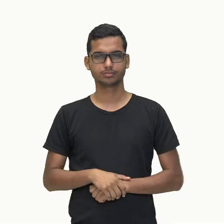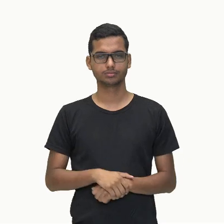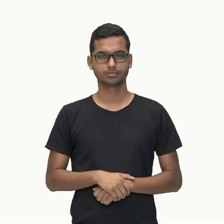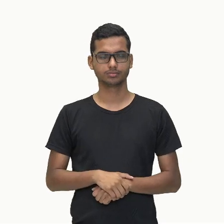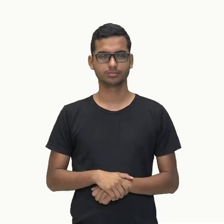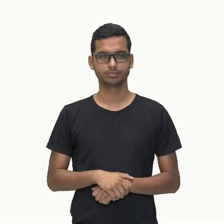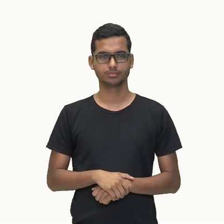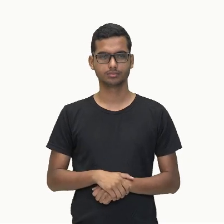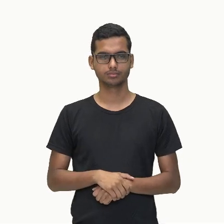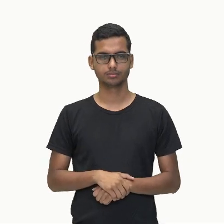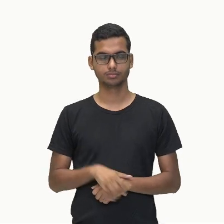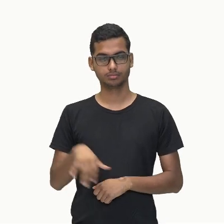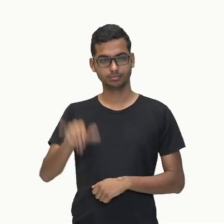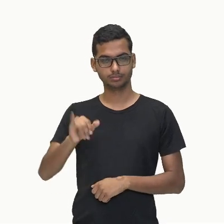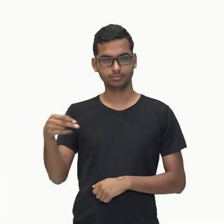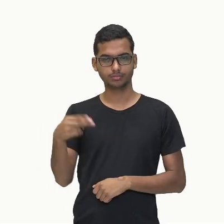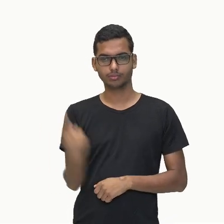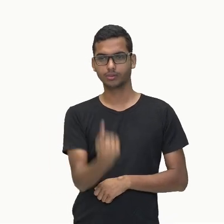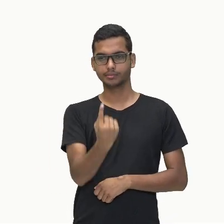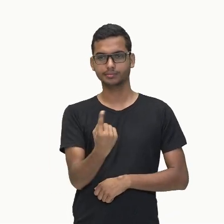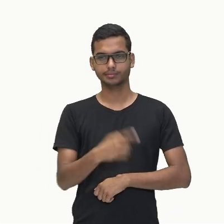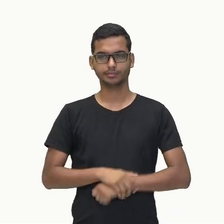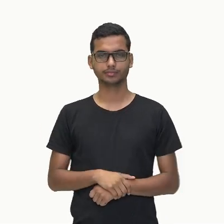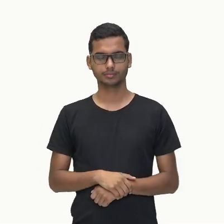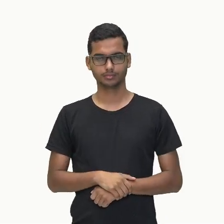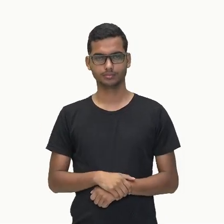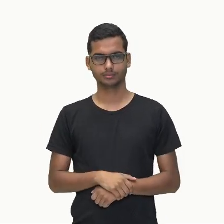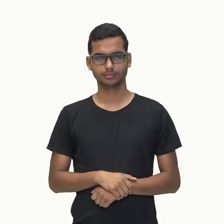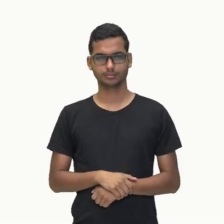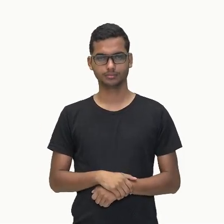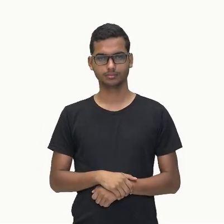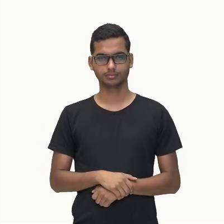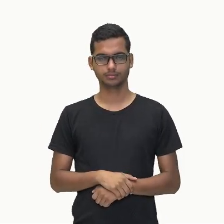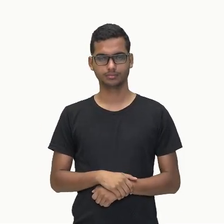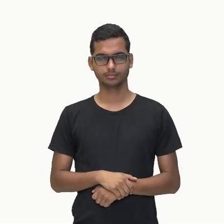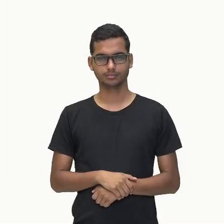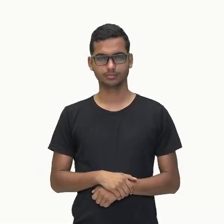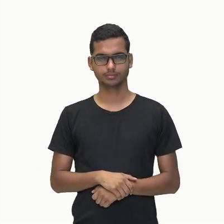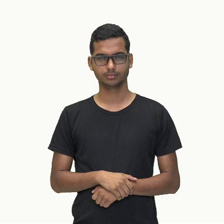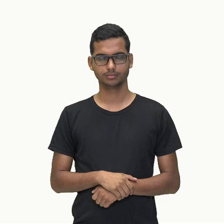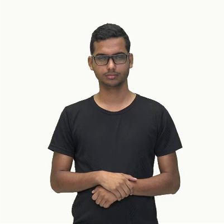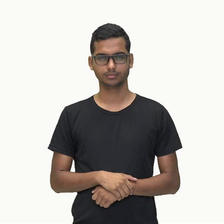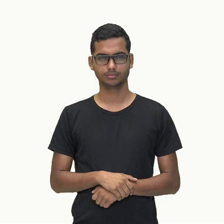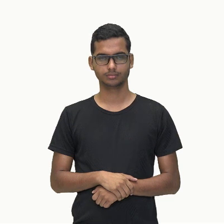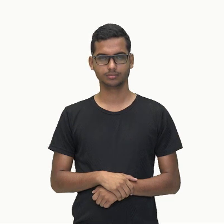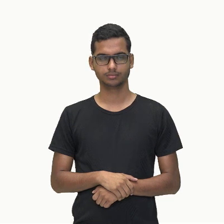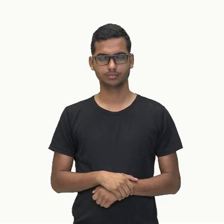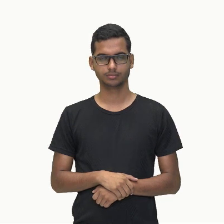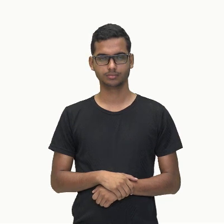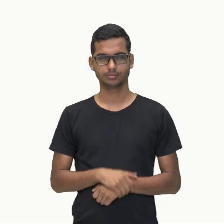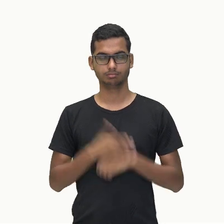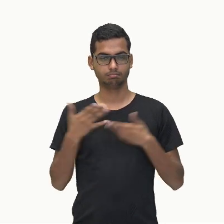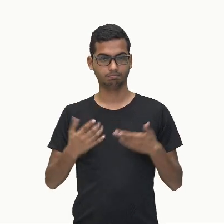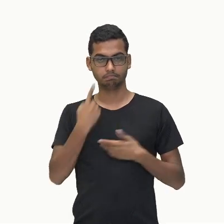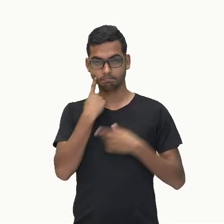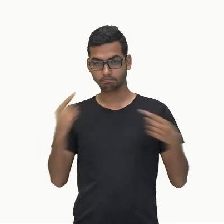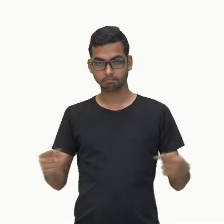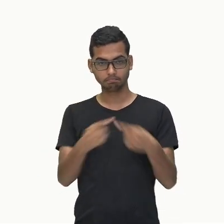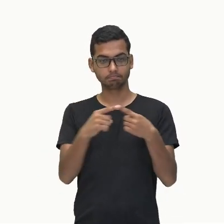a menos 1. Então, a gente associa o menos 4 com